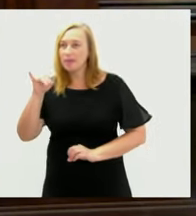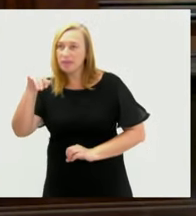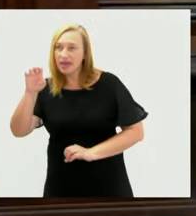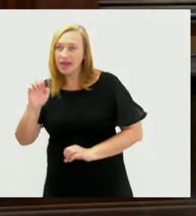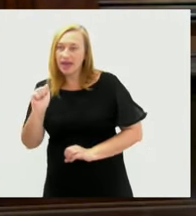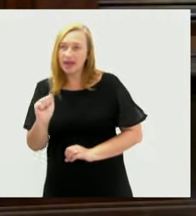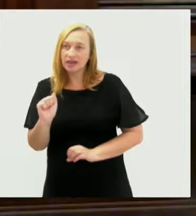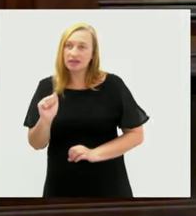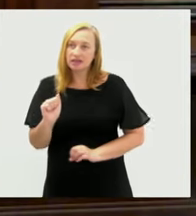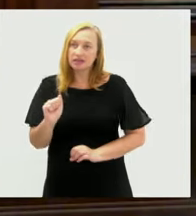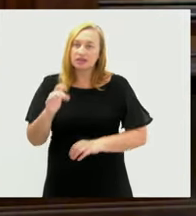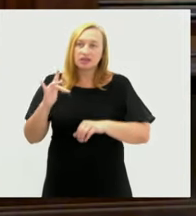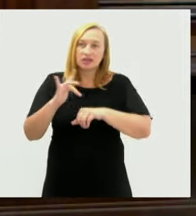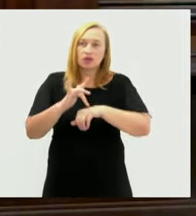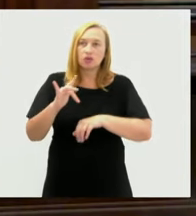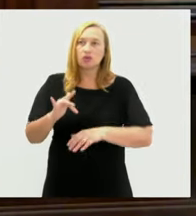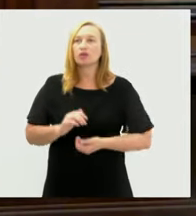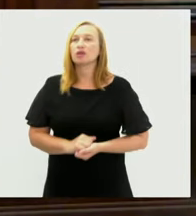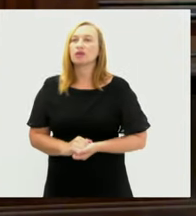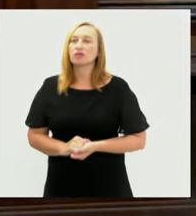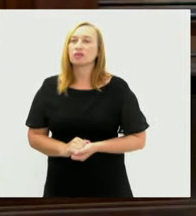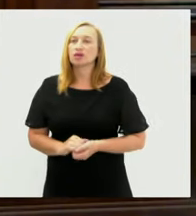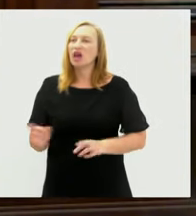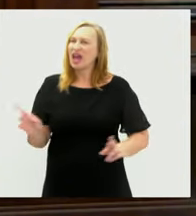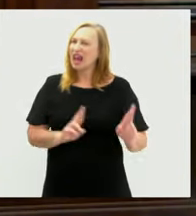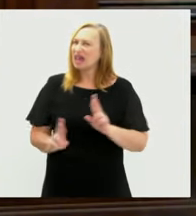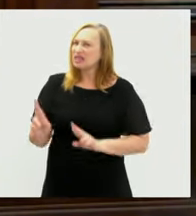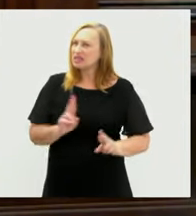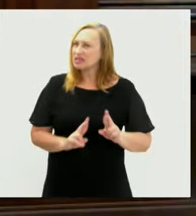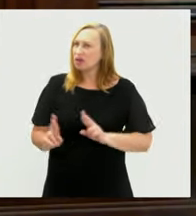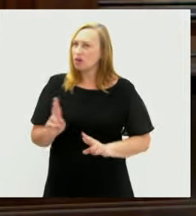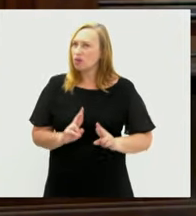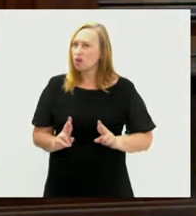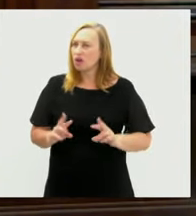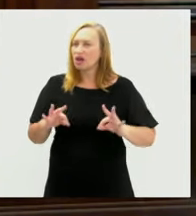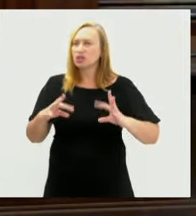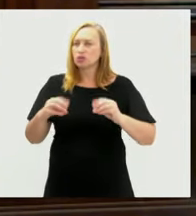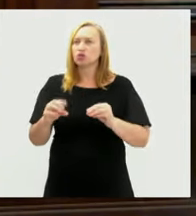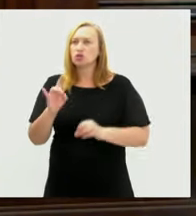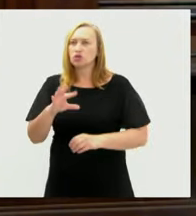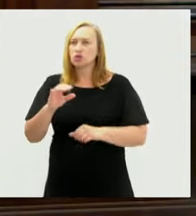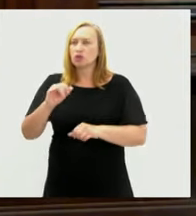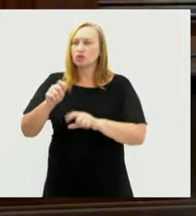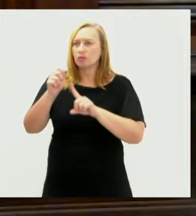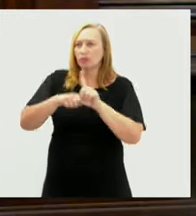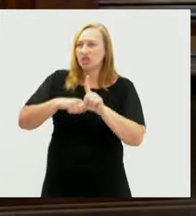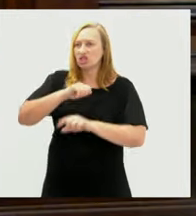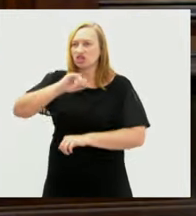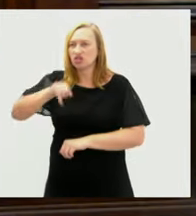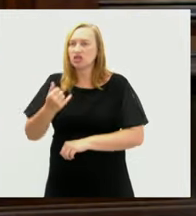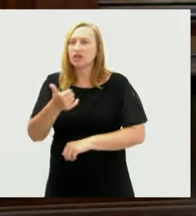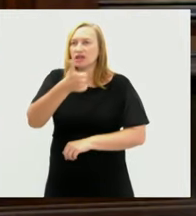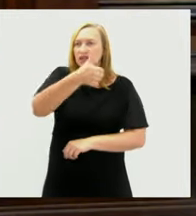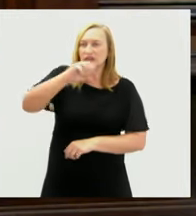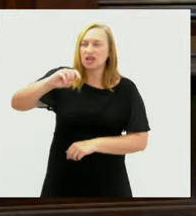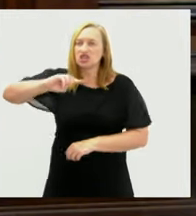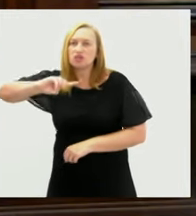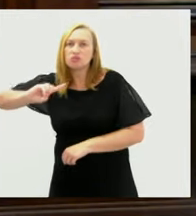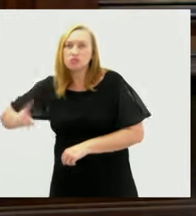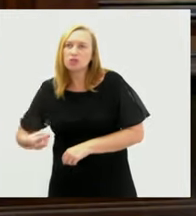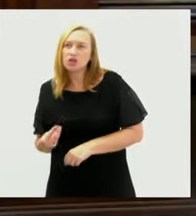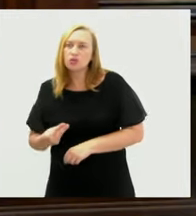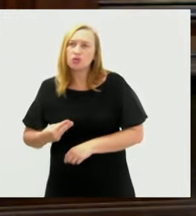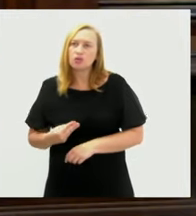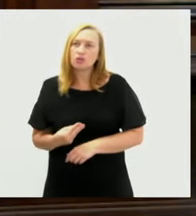retrato muito evidente com relação a isso é que só no mês de janeiro a gente já teve 10 mil infecções, 10